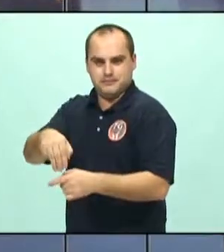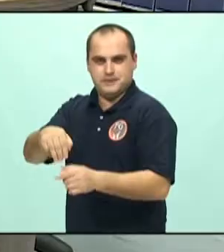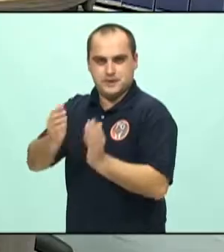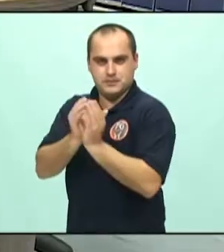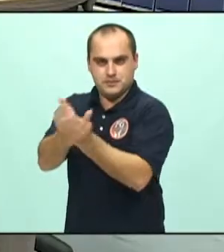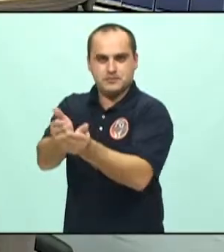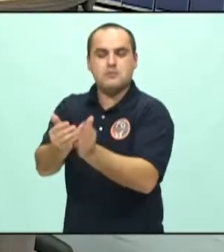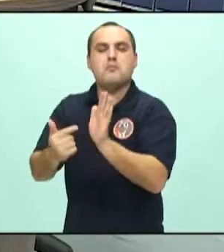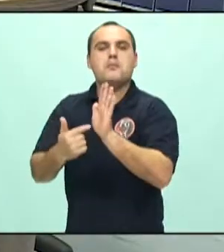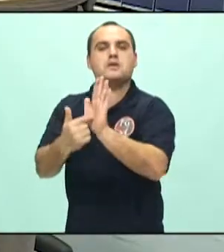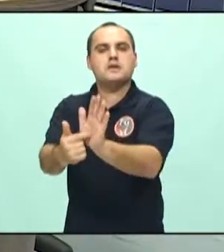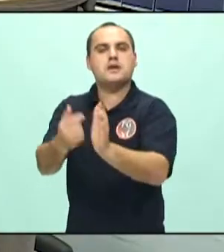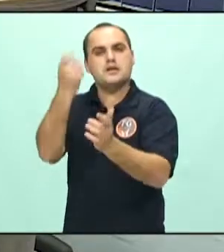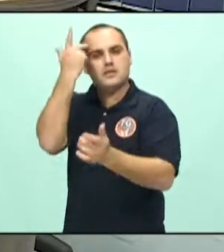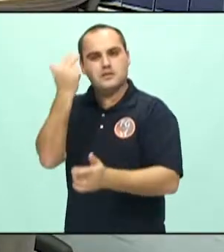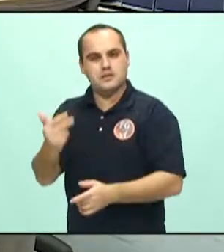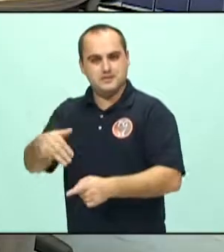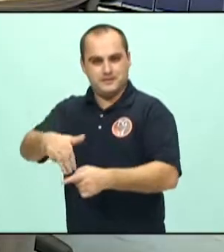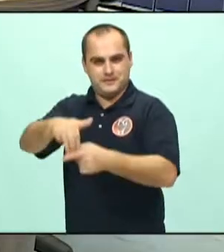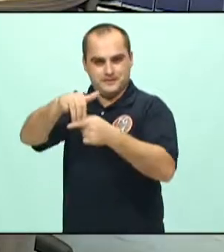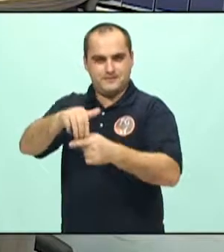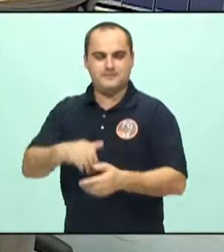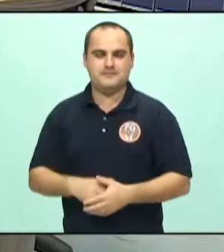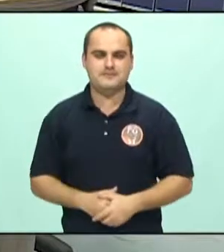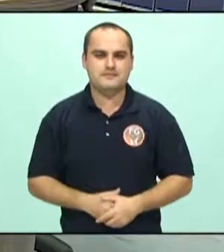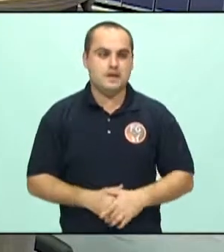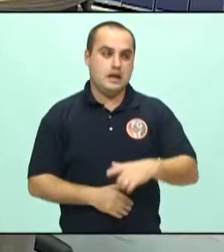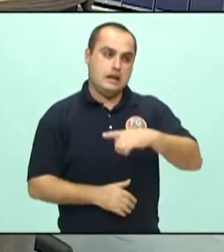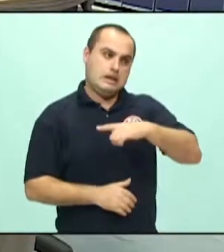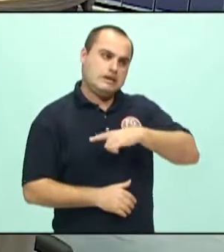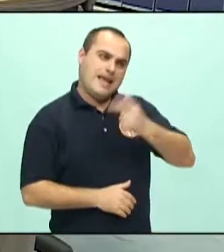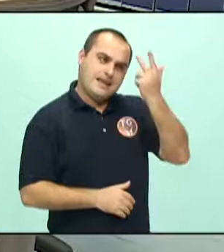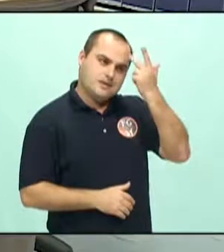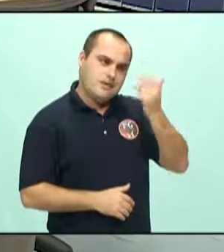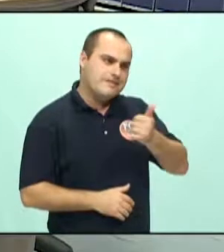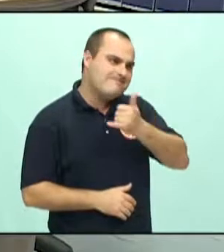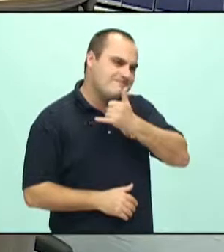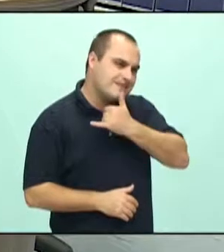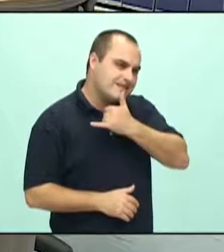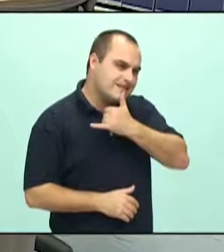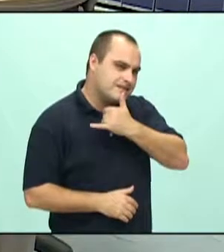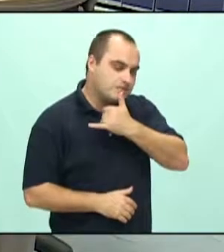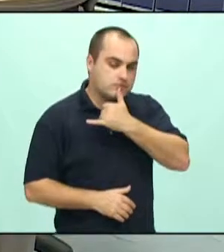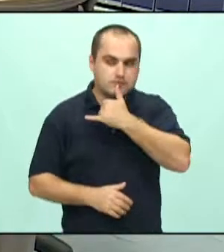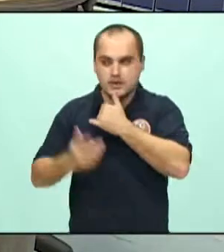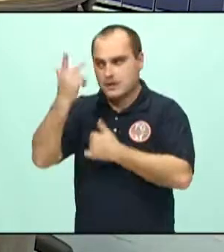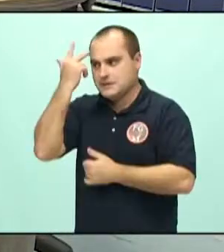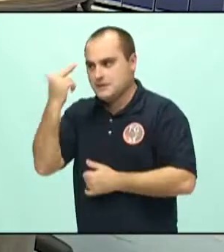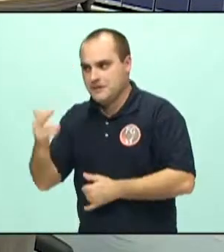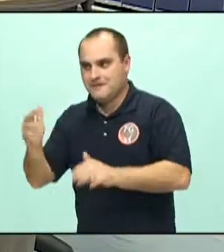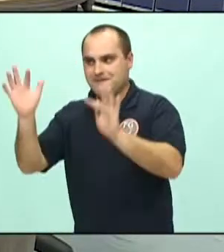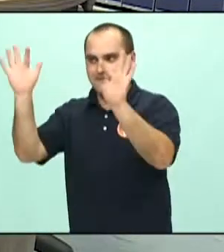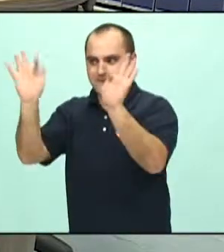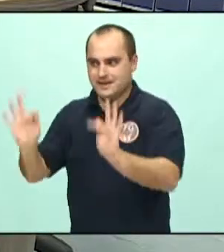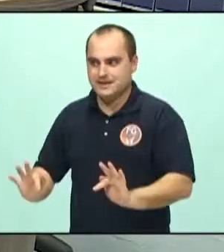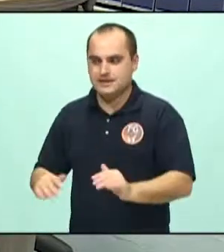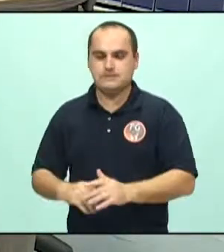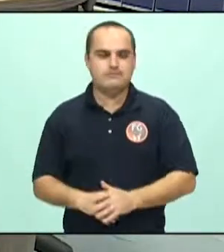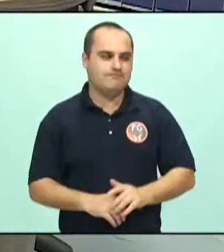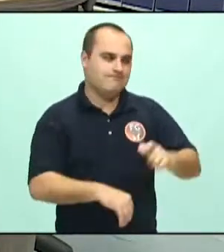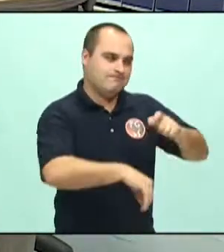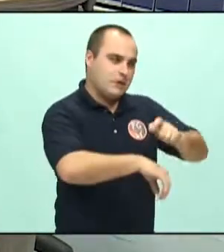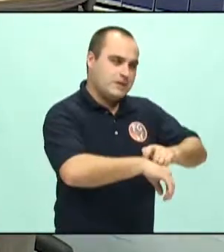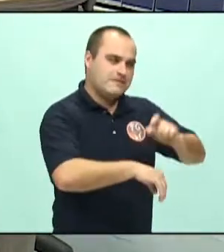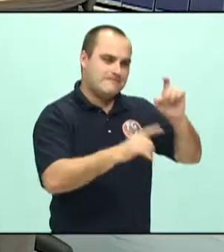localidade. Há histórias tristes e histórias alegres. Há momentos difíceis e momentos